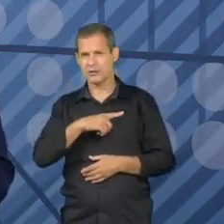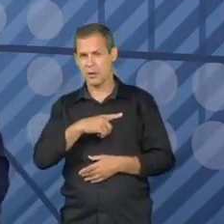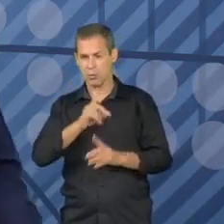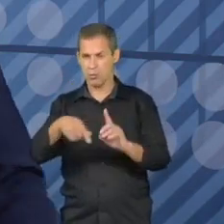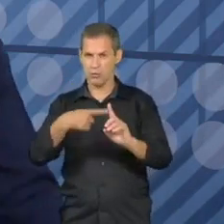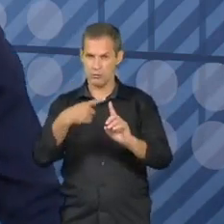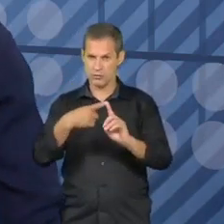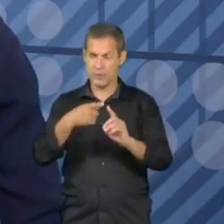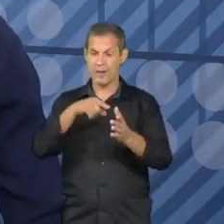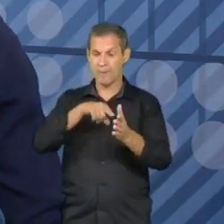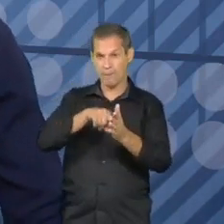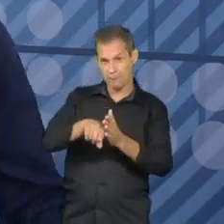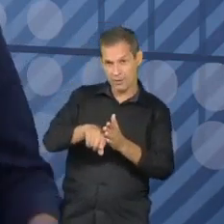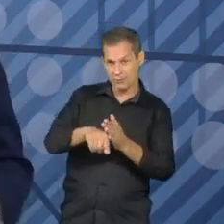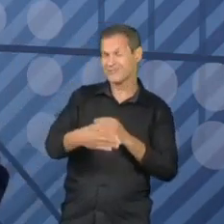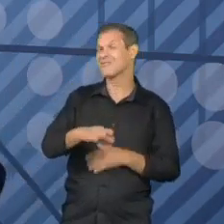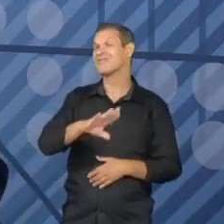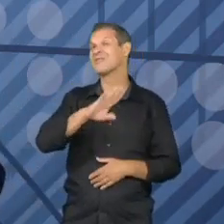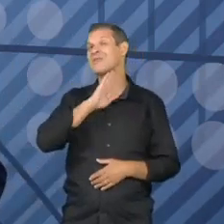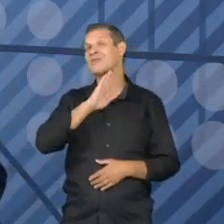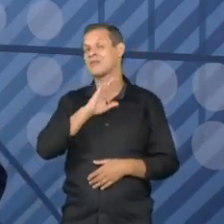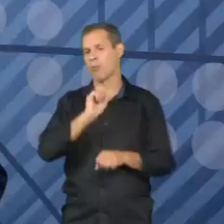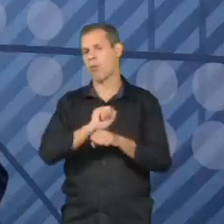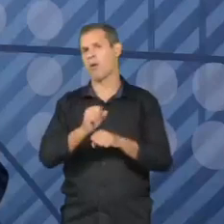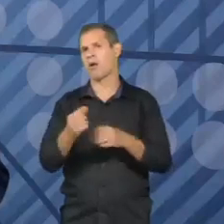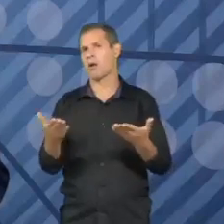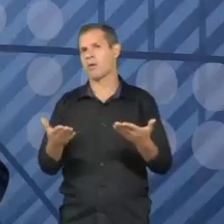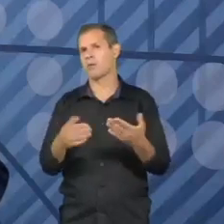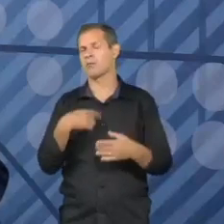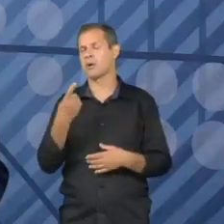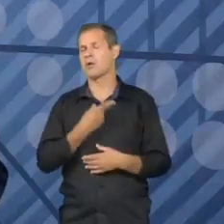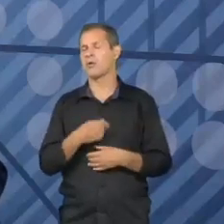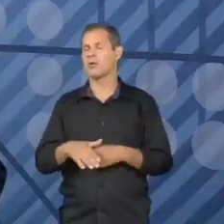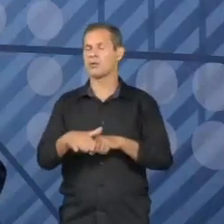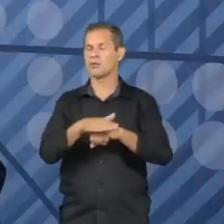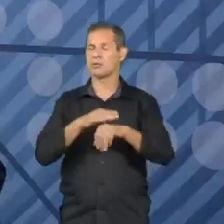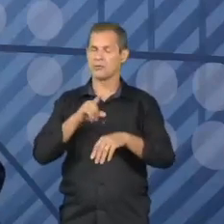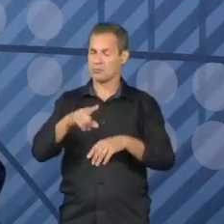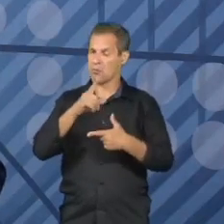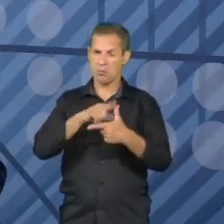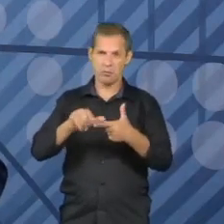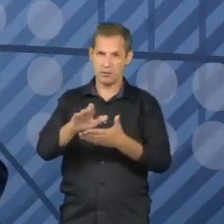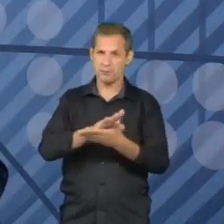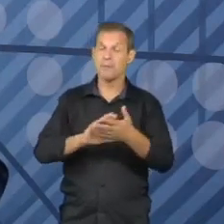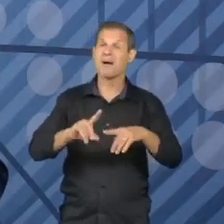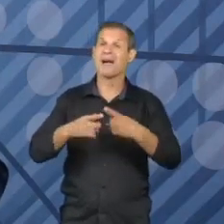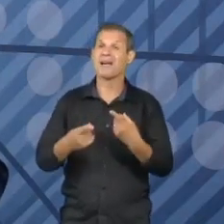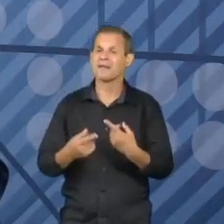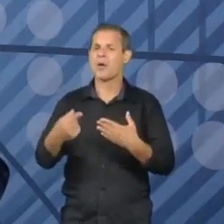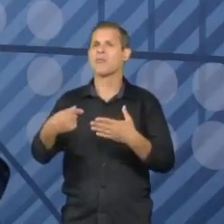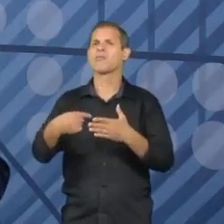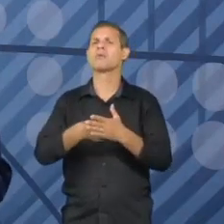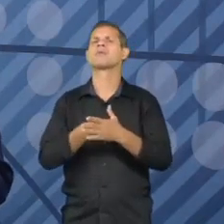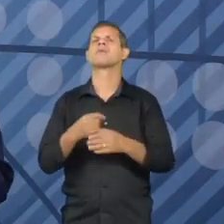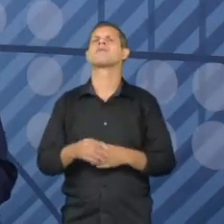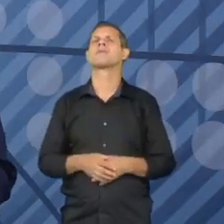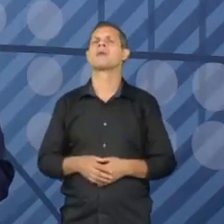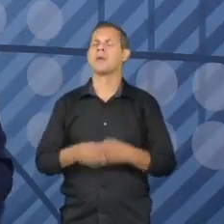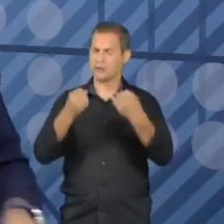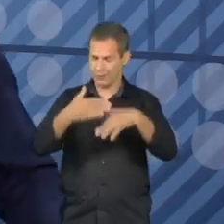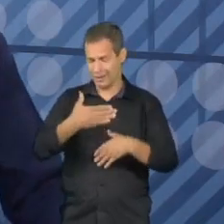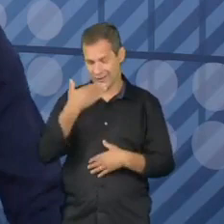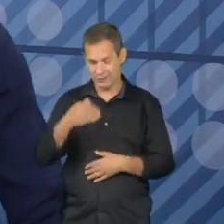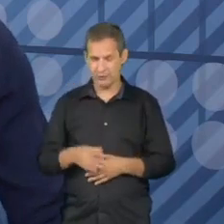objetivo. Estão perguntando aqui no chat, vamos parar um pouquinho, a gente conversa com vocês, não tem problema. Pessoal perguntando aqui, pode explicar